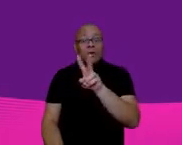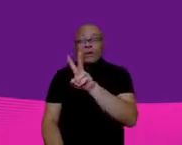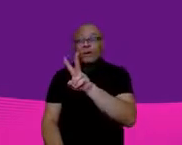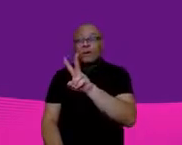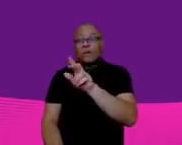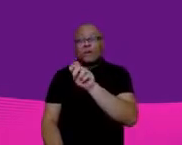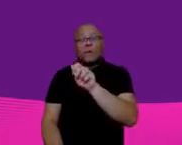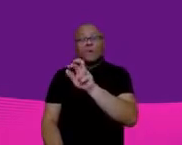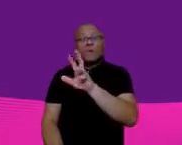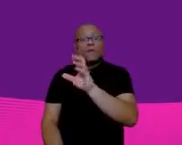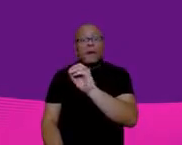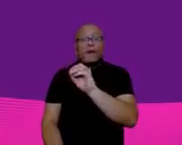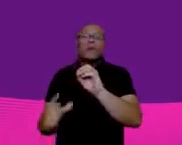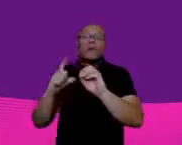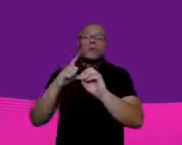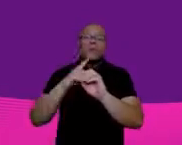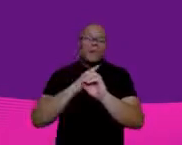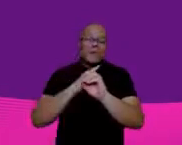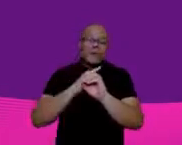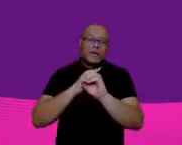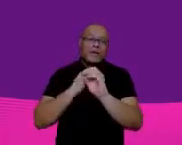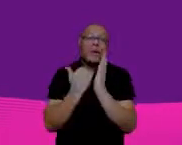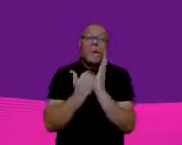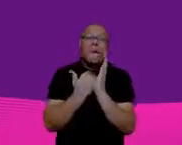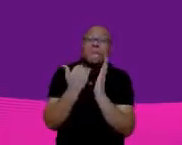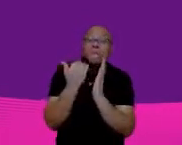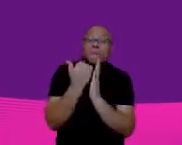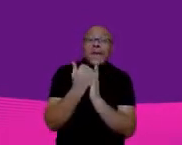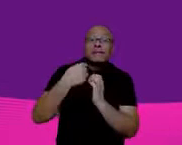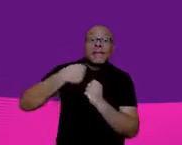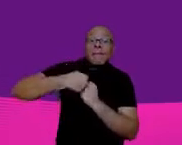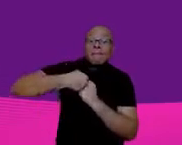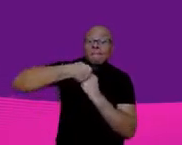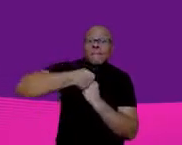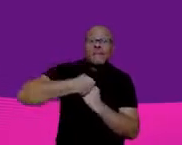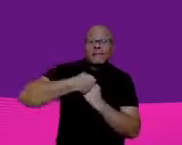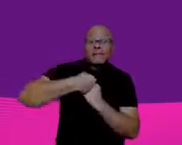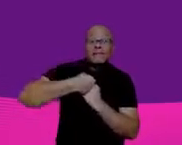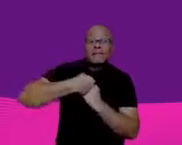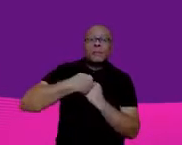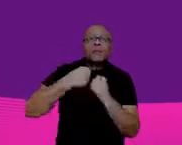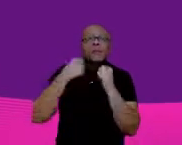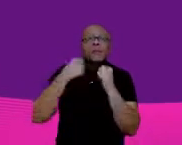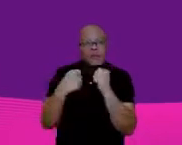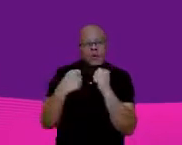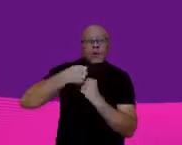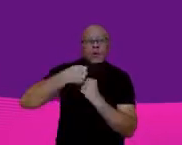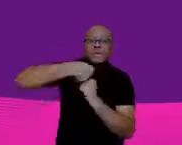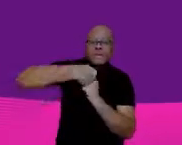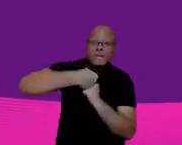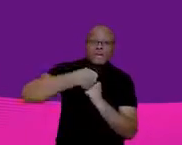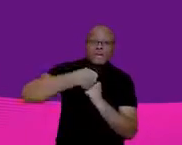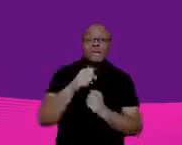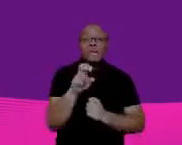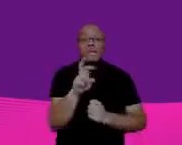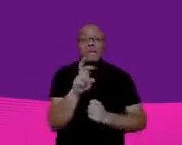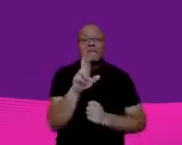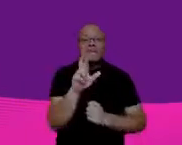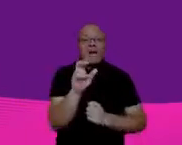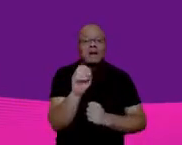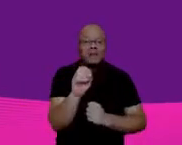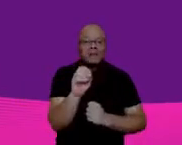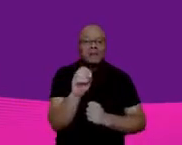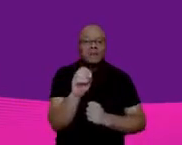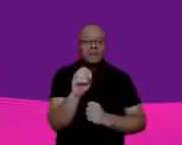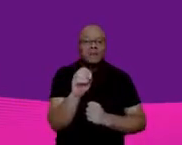tenho aqui um pouco mais de pressão medial do que lateral. Posso colocar um pouquinho mais de varo aqui, para,